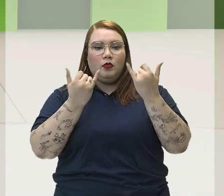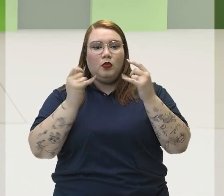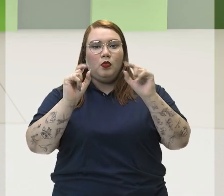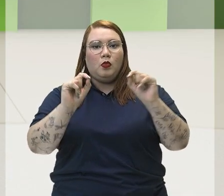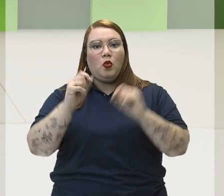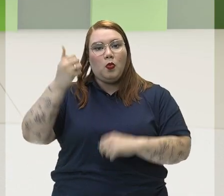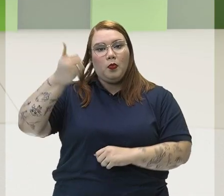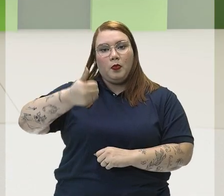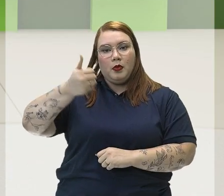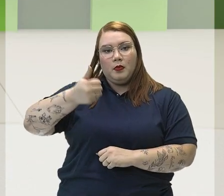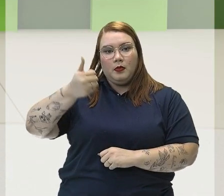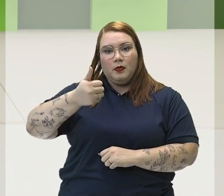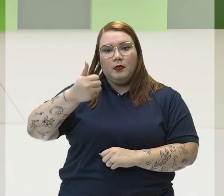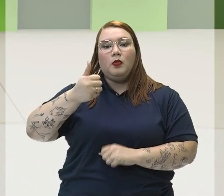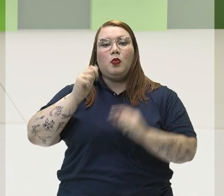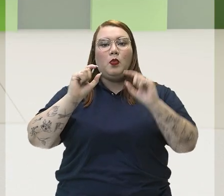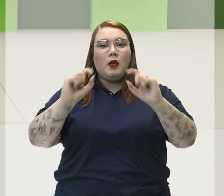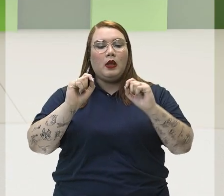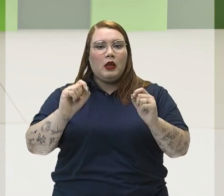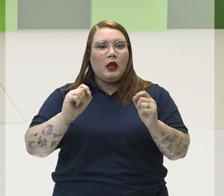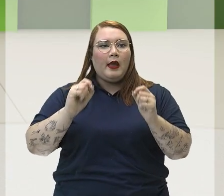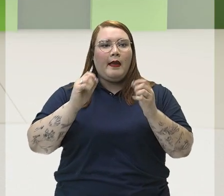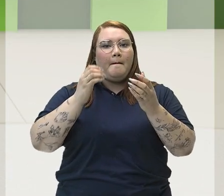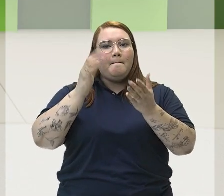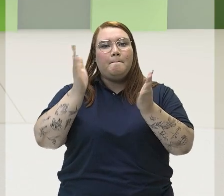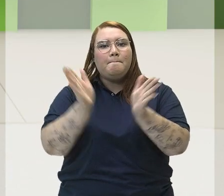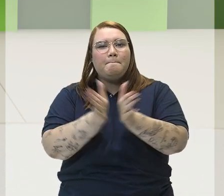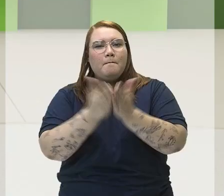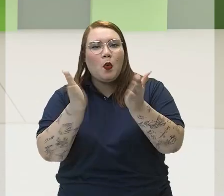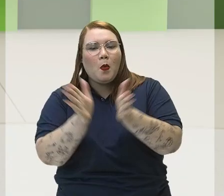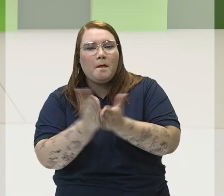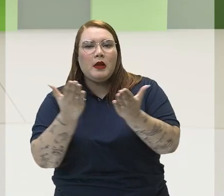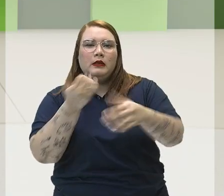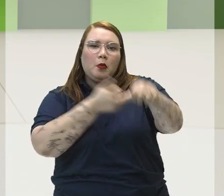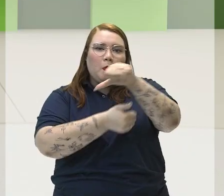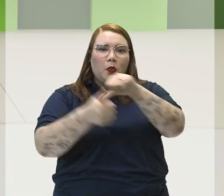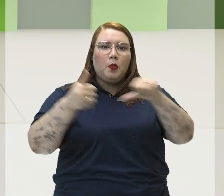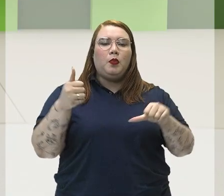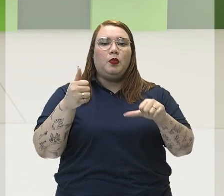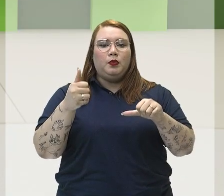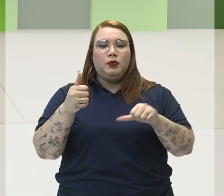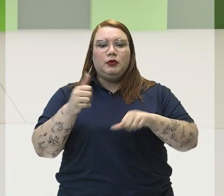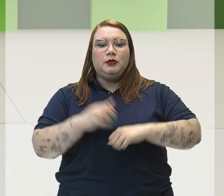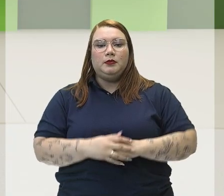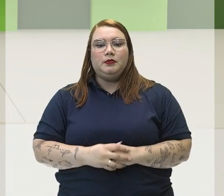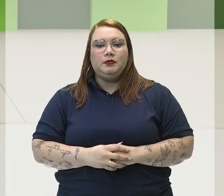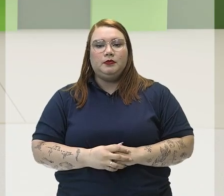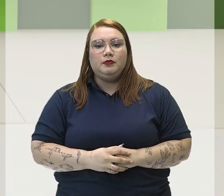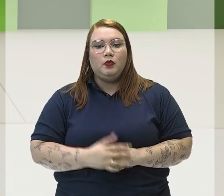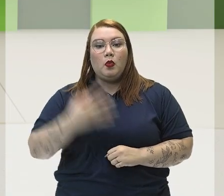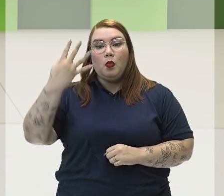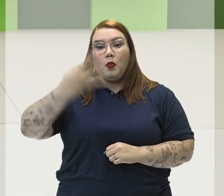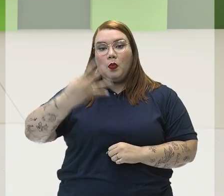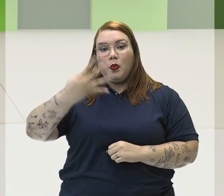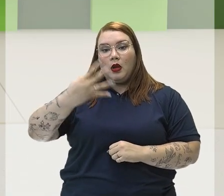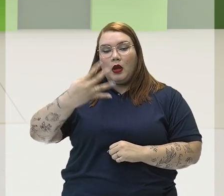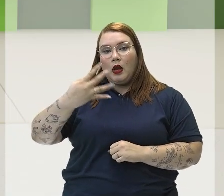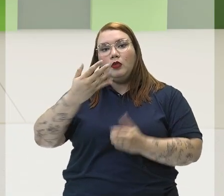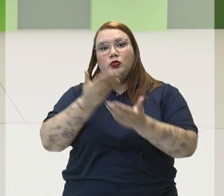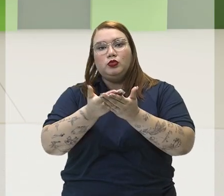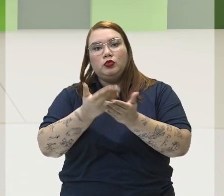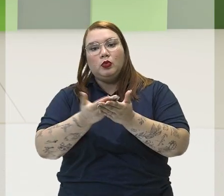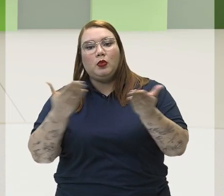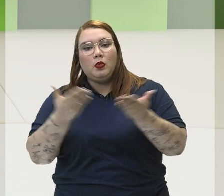a erradicação da pobreza. Vou mostrar aqui para vocês o objetivo 4, que nós vamos falar um